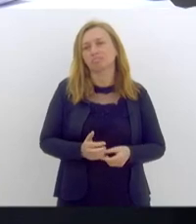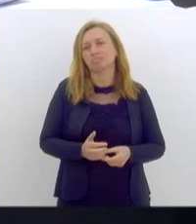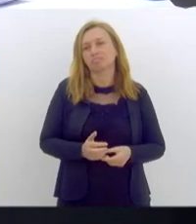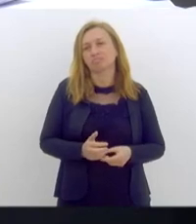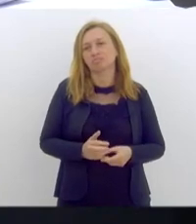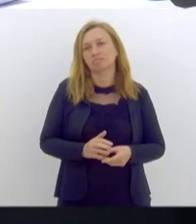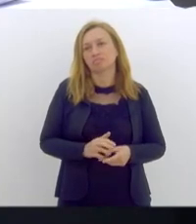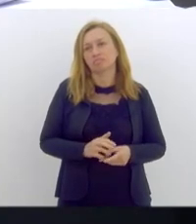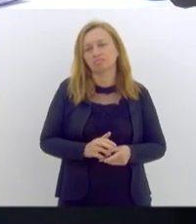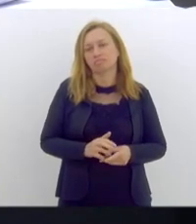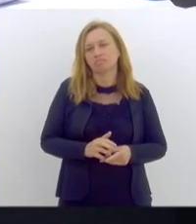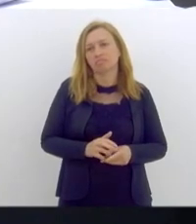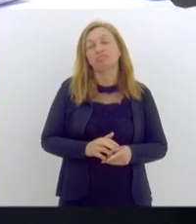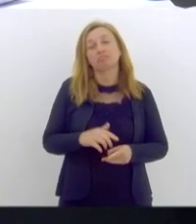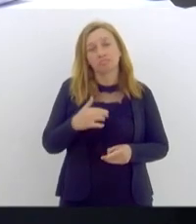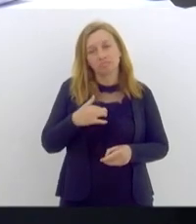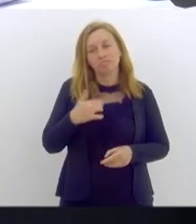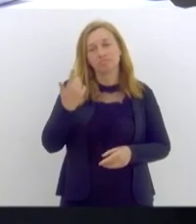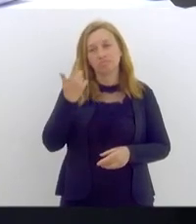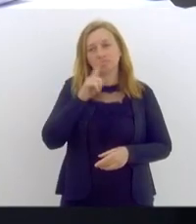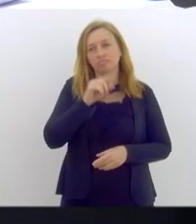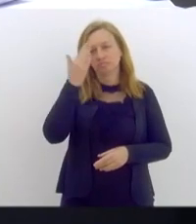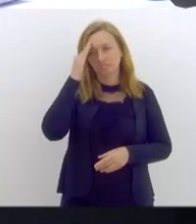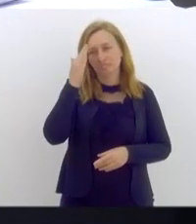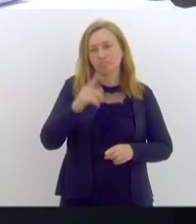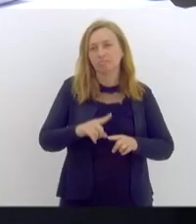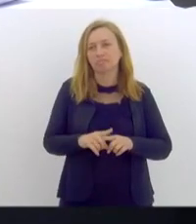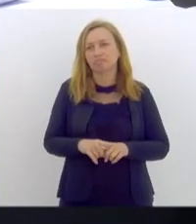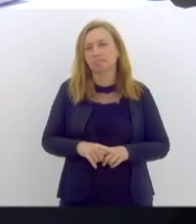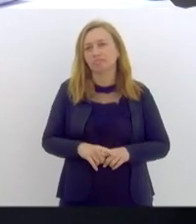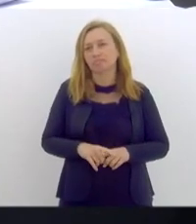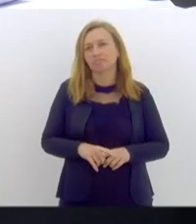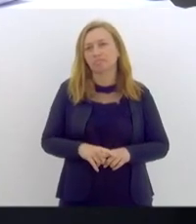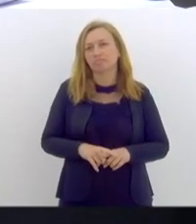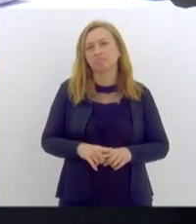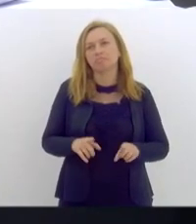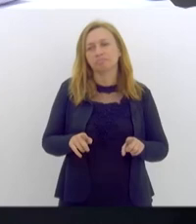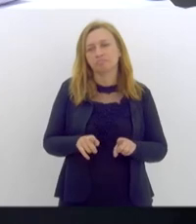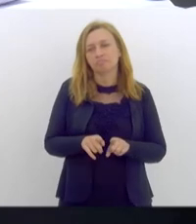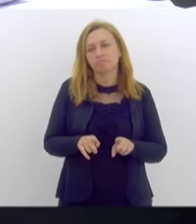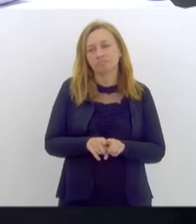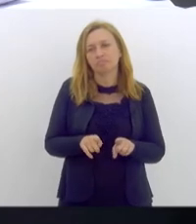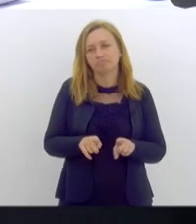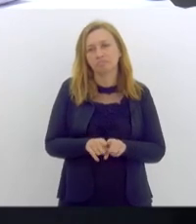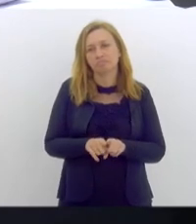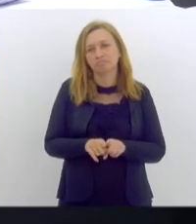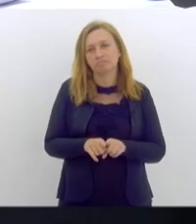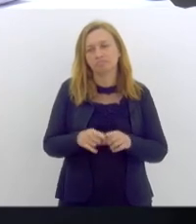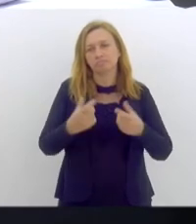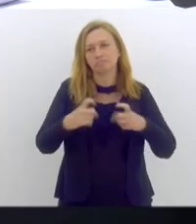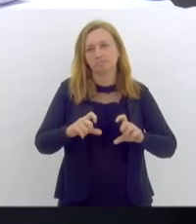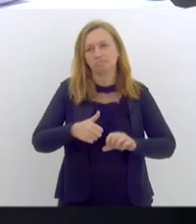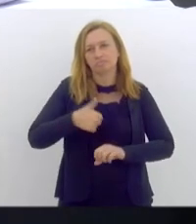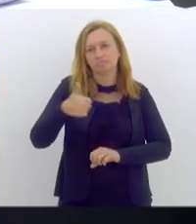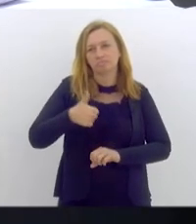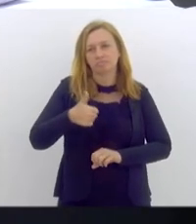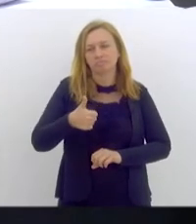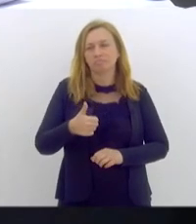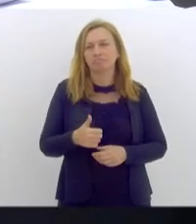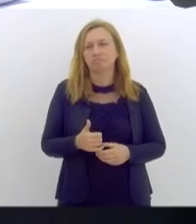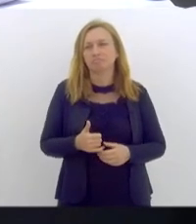Apesar de eu ter conseguido entender eu também tenho essa questão no parágrafo primeiro